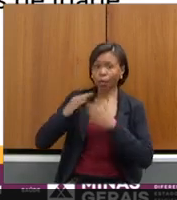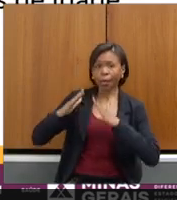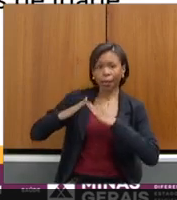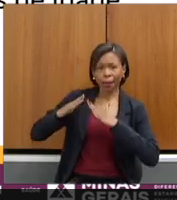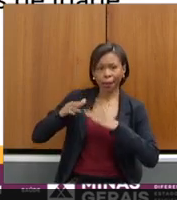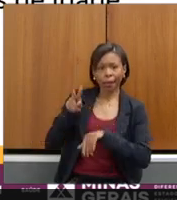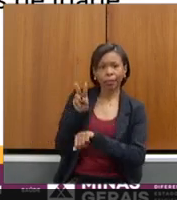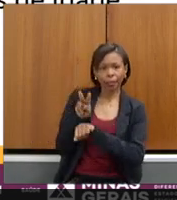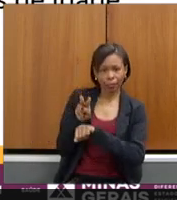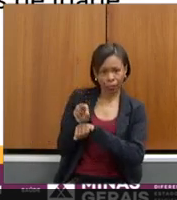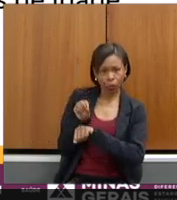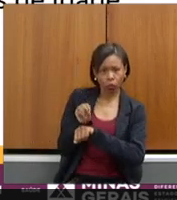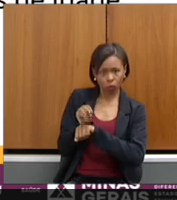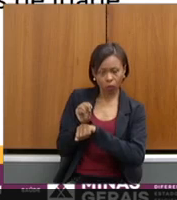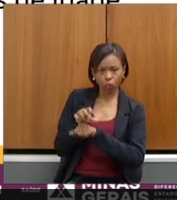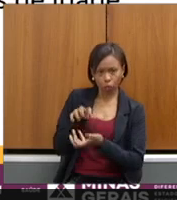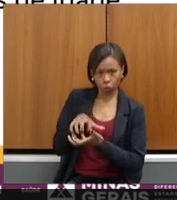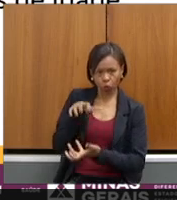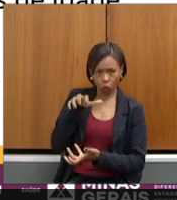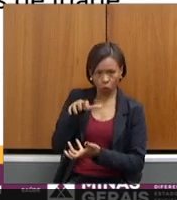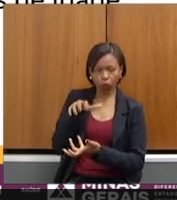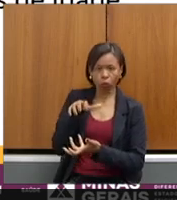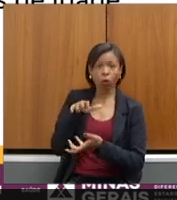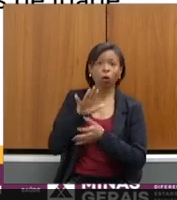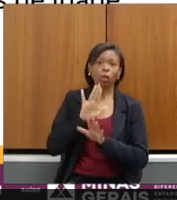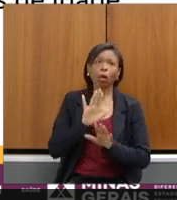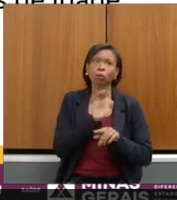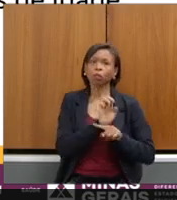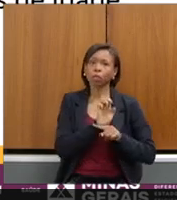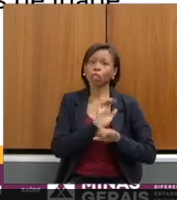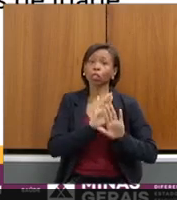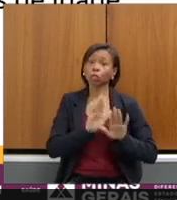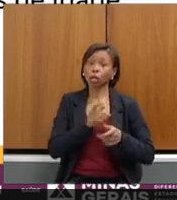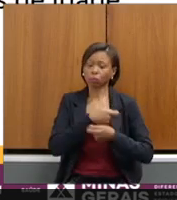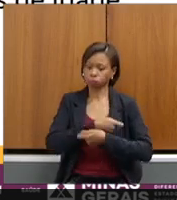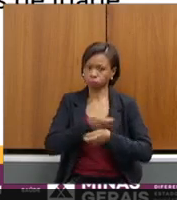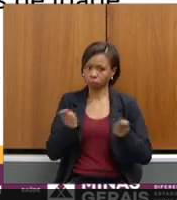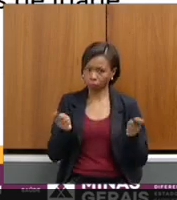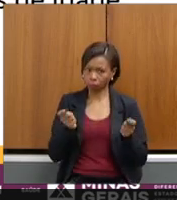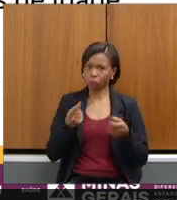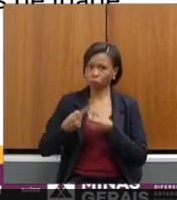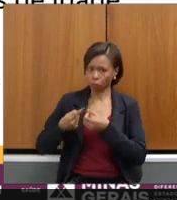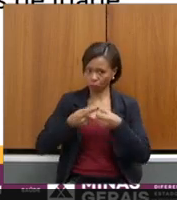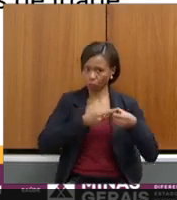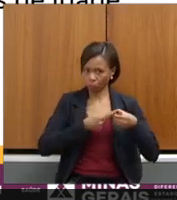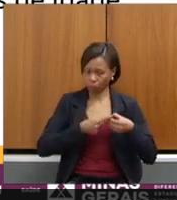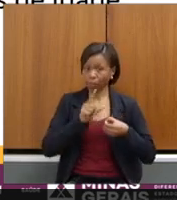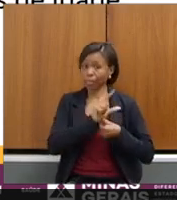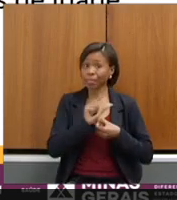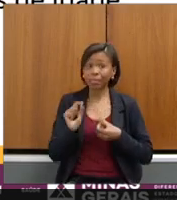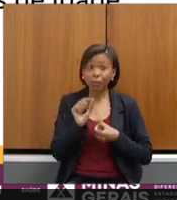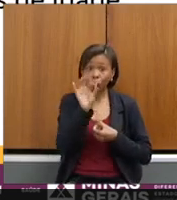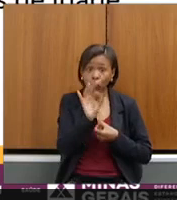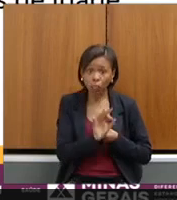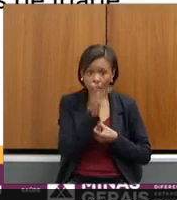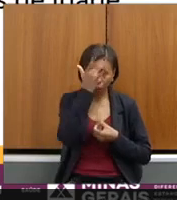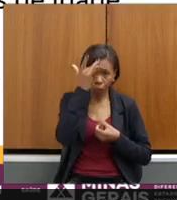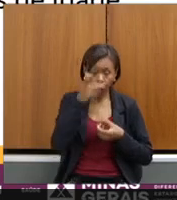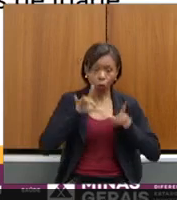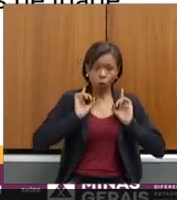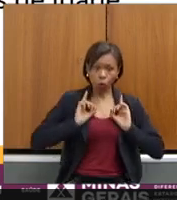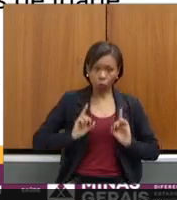isso o estado já distribuiu para os municípios esse equivalente de dose e tem por cento das pessoas com